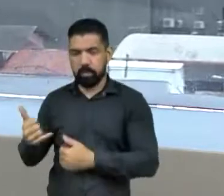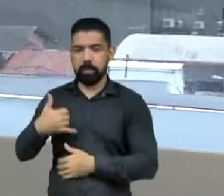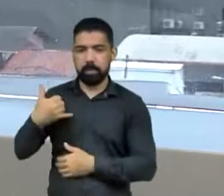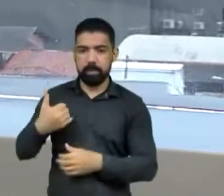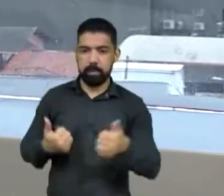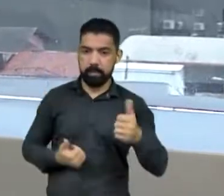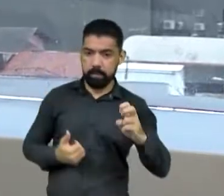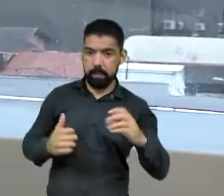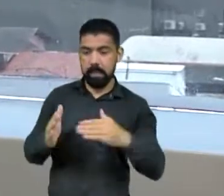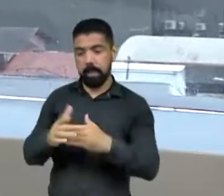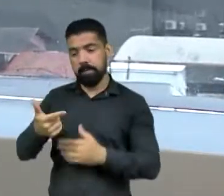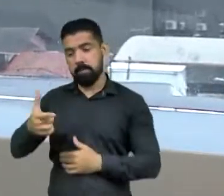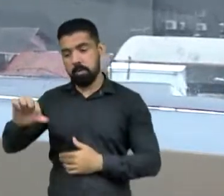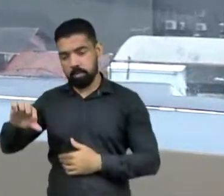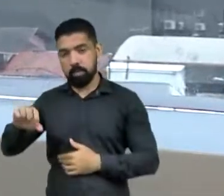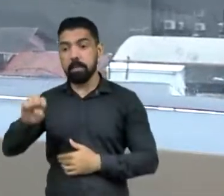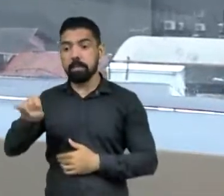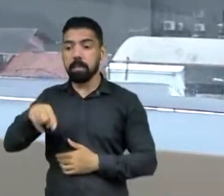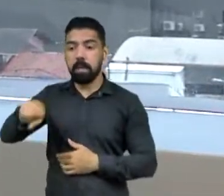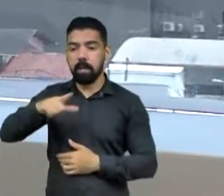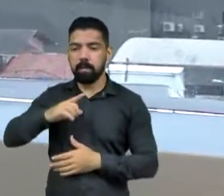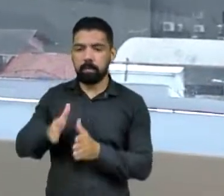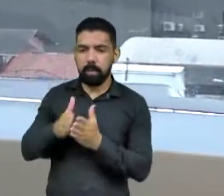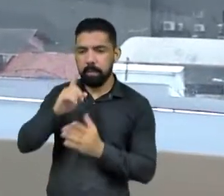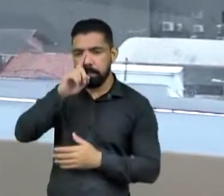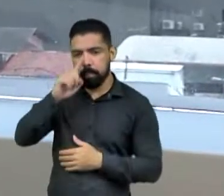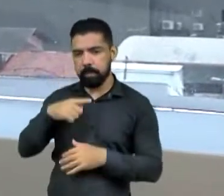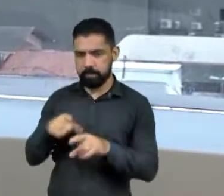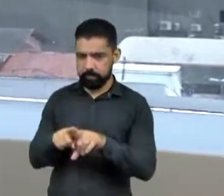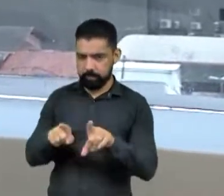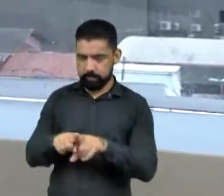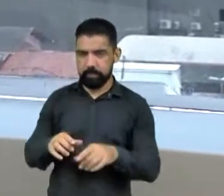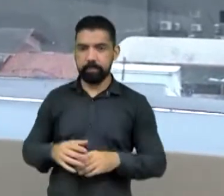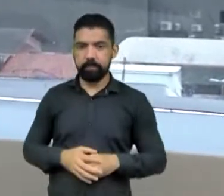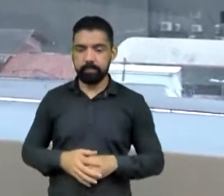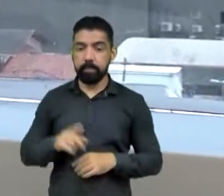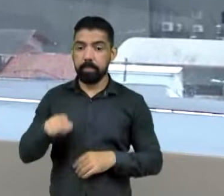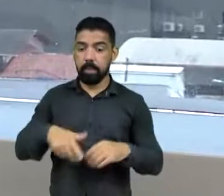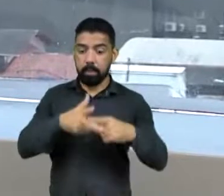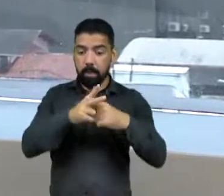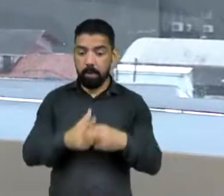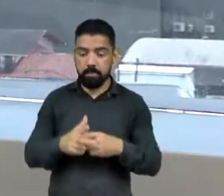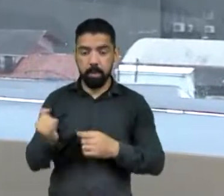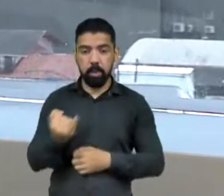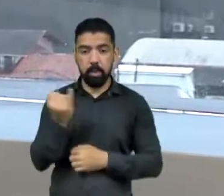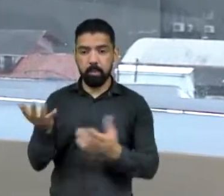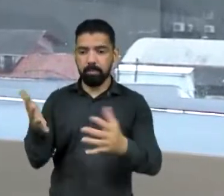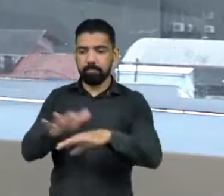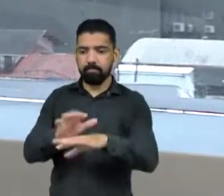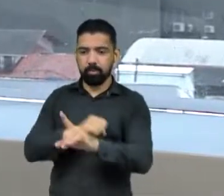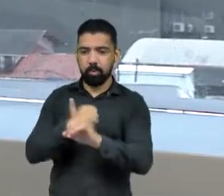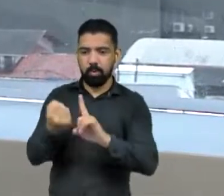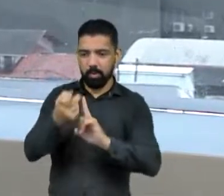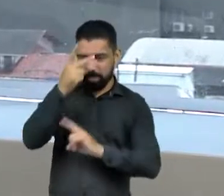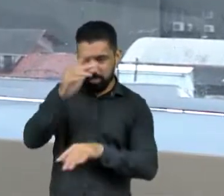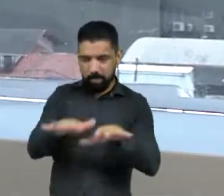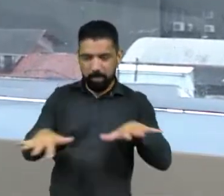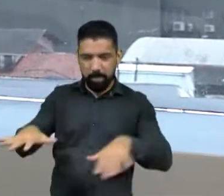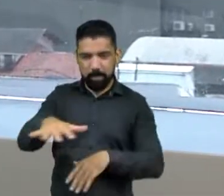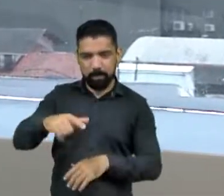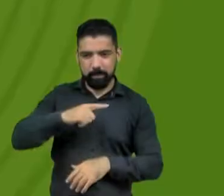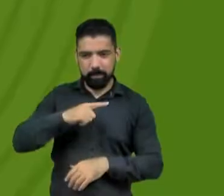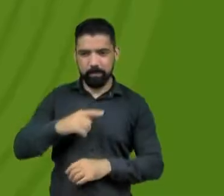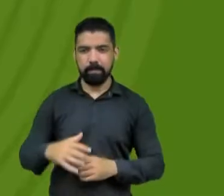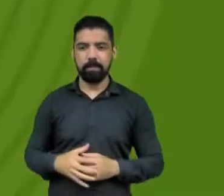ou vulnerabilidade social. A ação é uma ferramenta de inclusão social e profissional para esse público. Ao vivo, o repórter